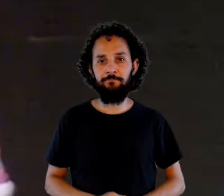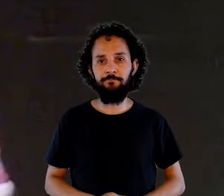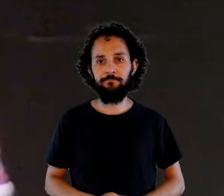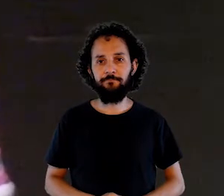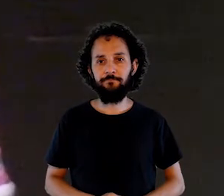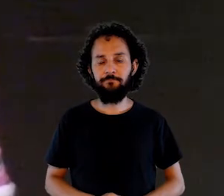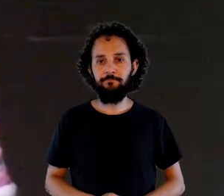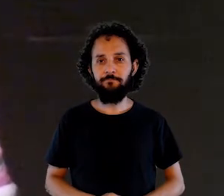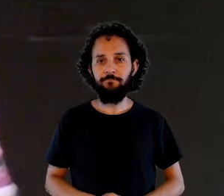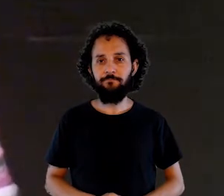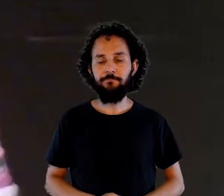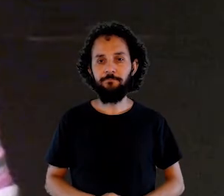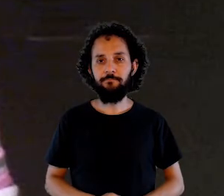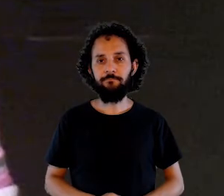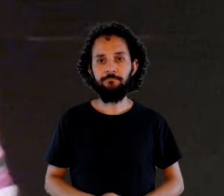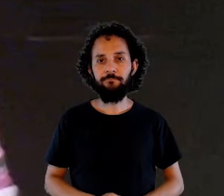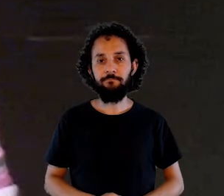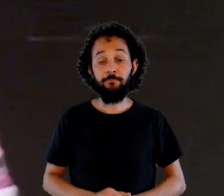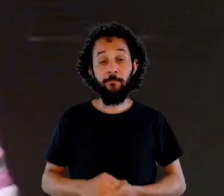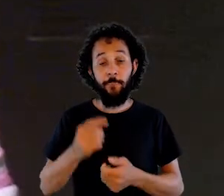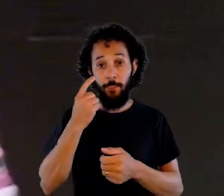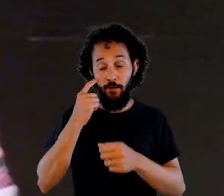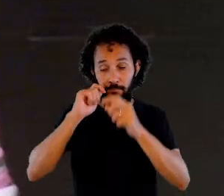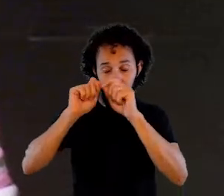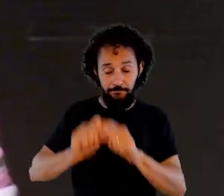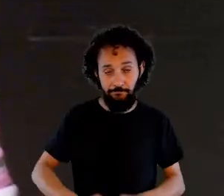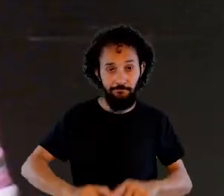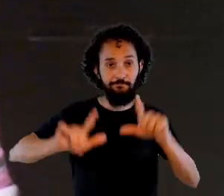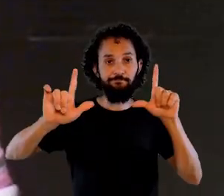Só compartilhando, então.